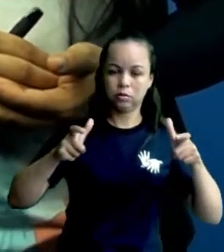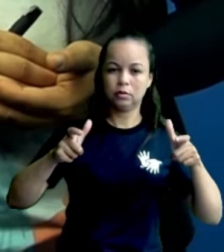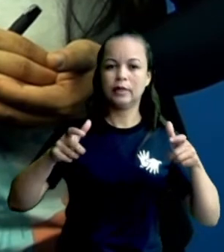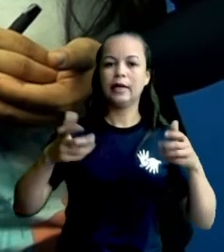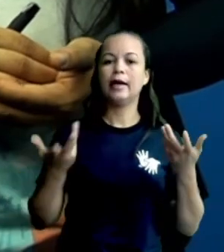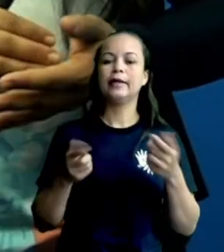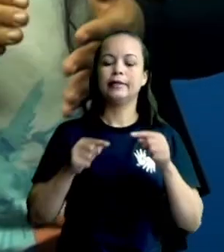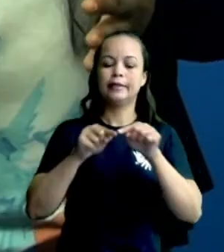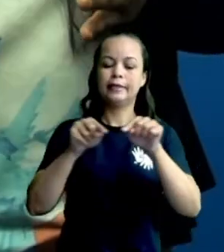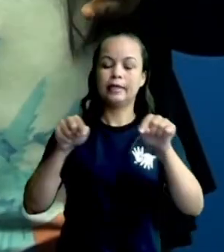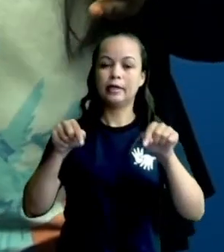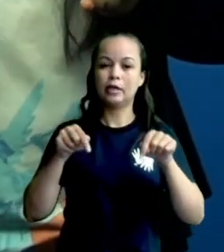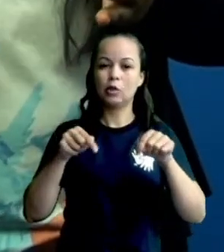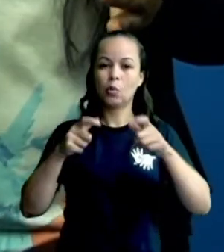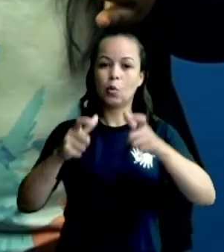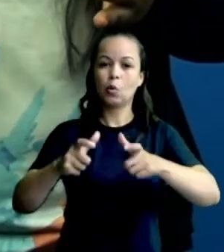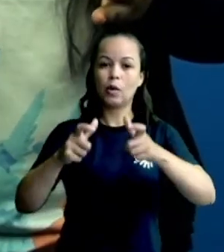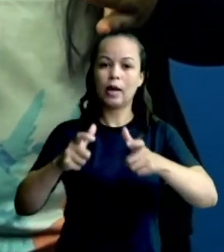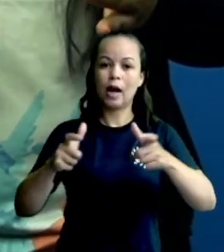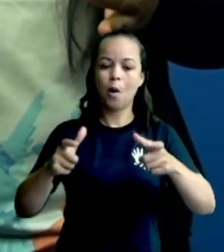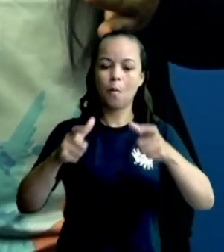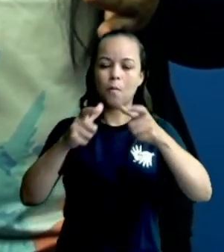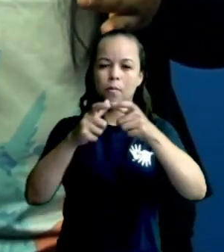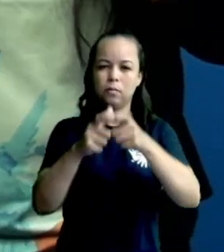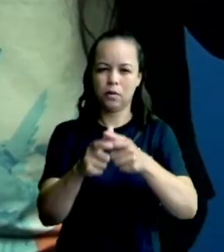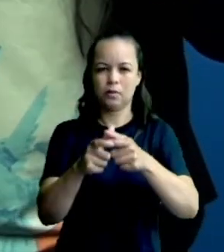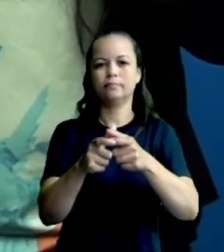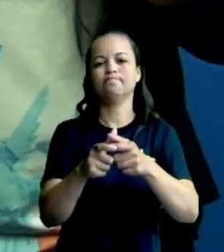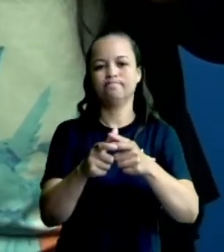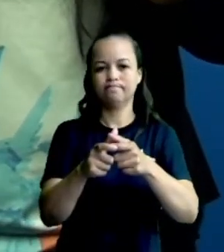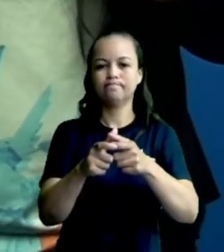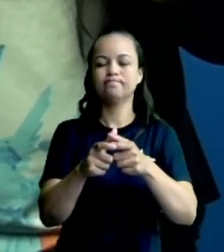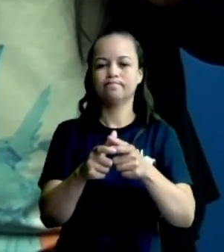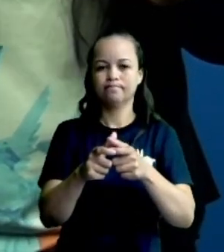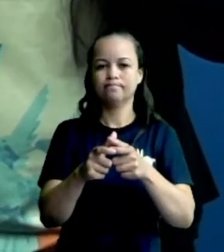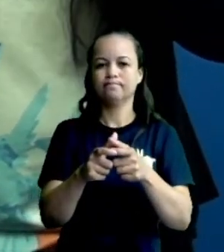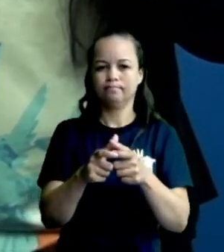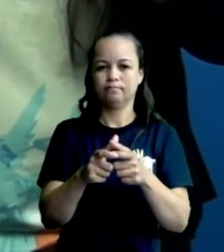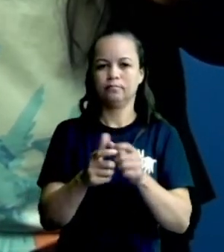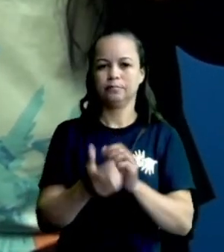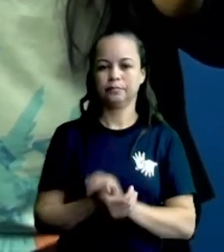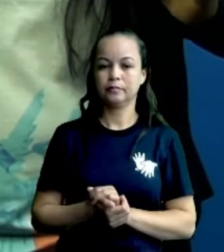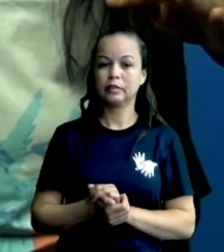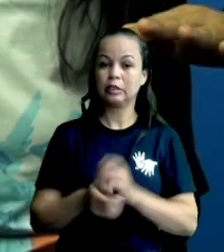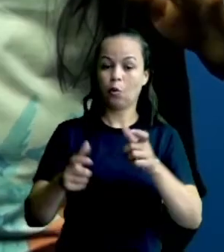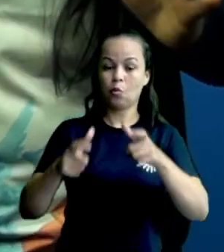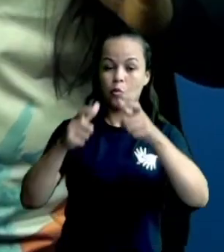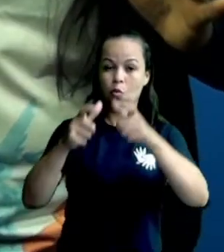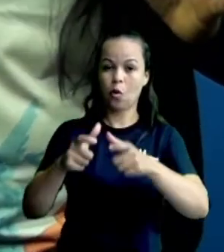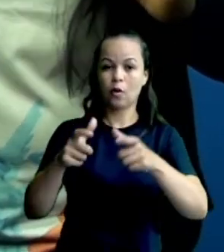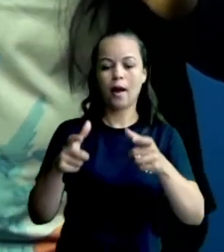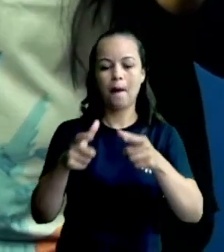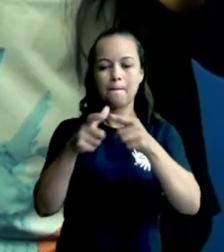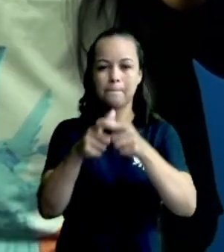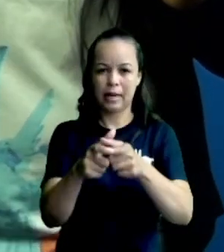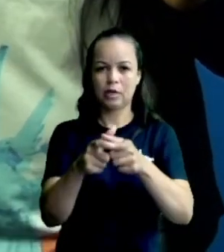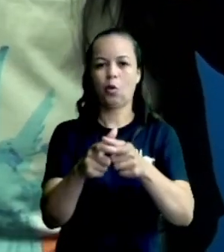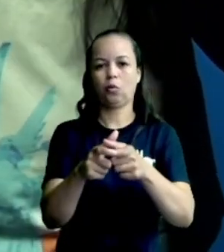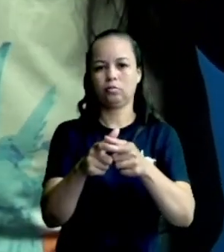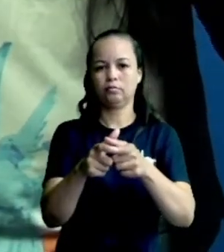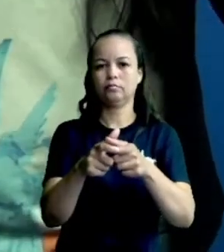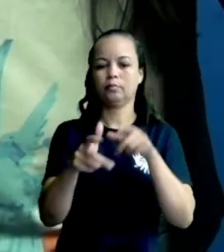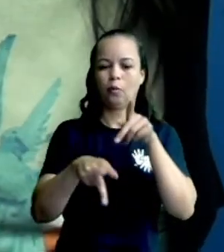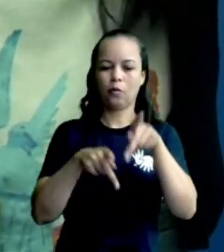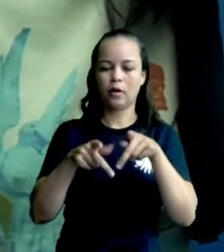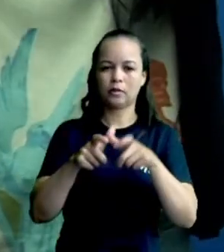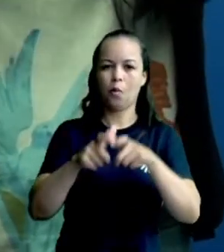espaço acaba ficando menor. O espaço não diminui, o espaço fica menor,